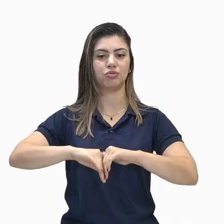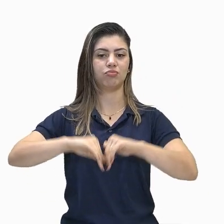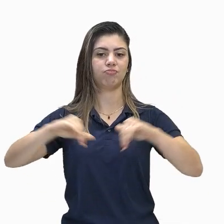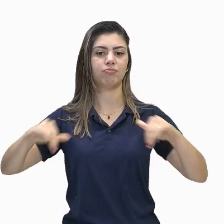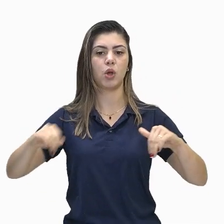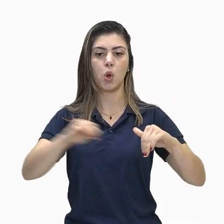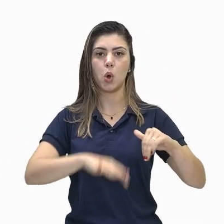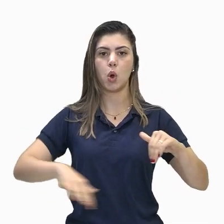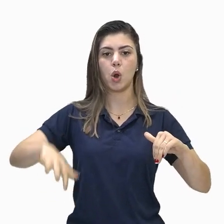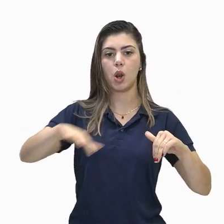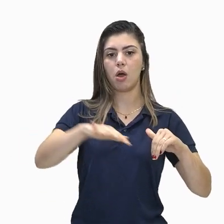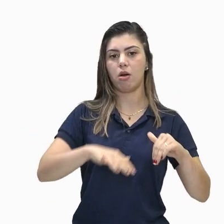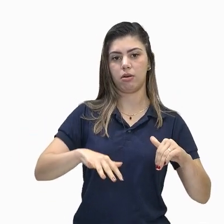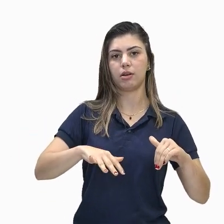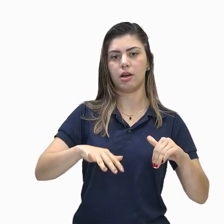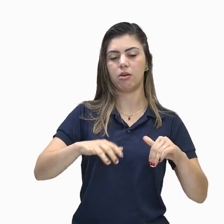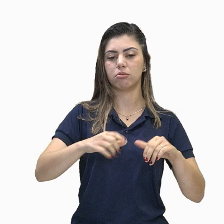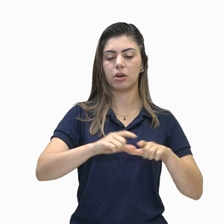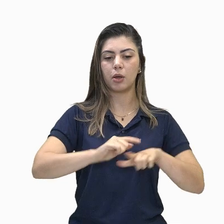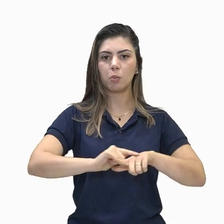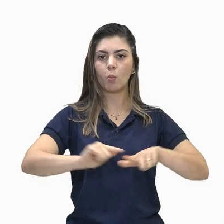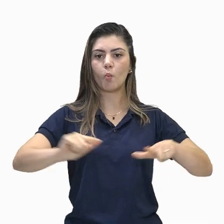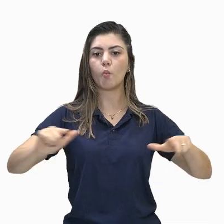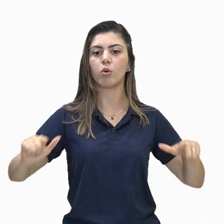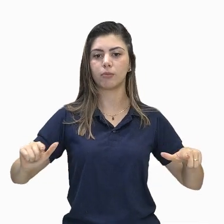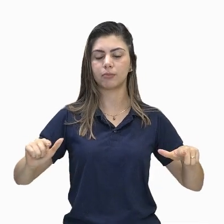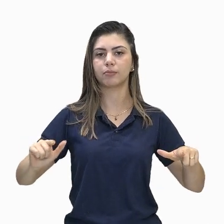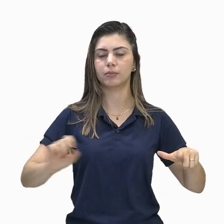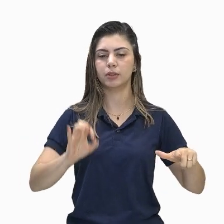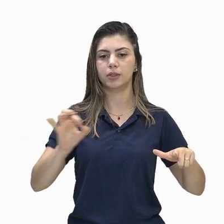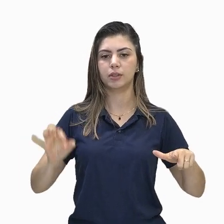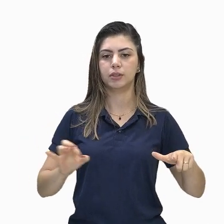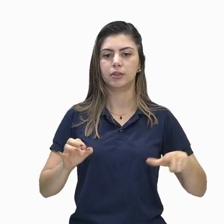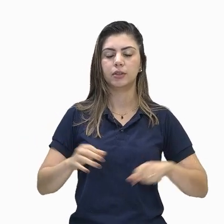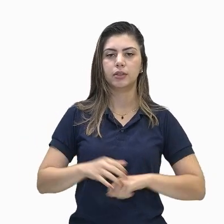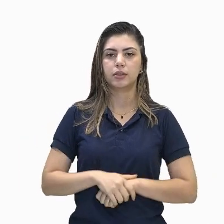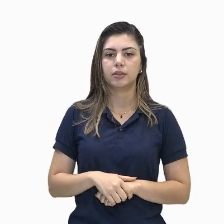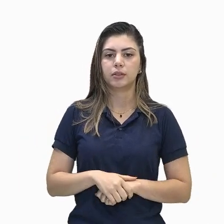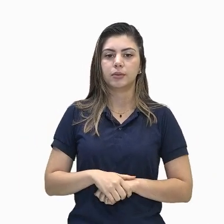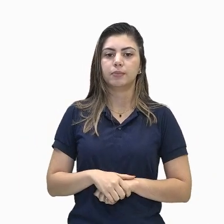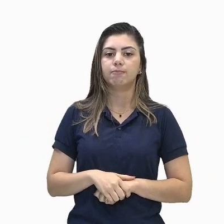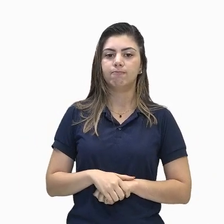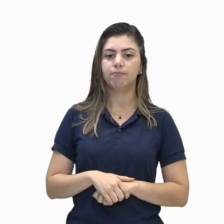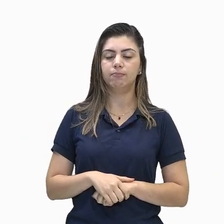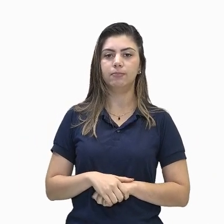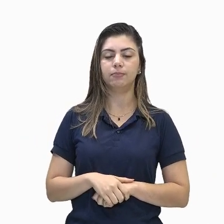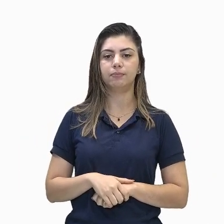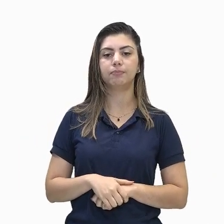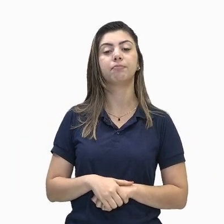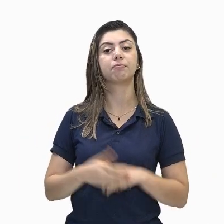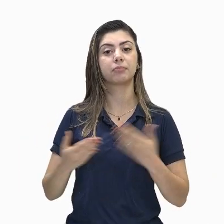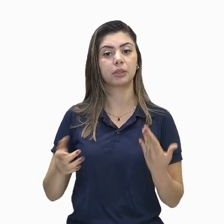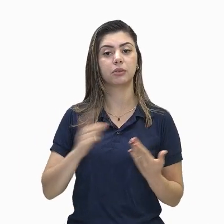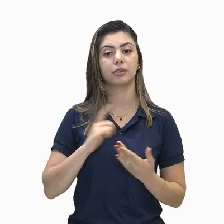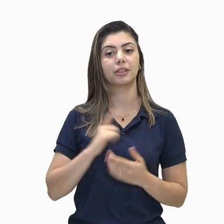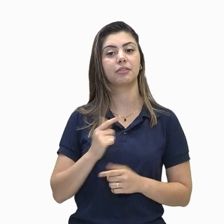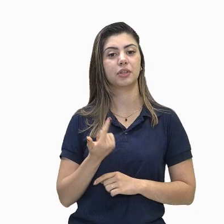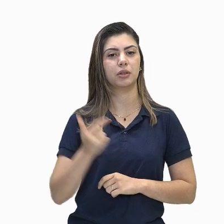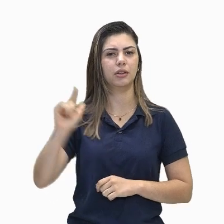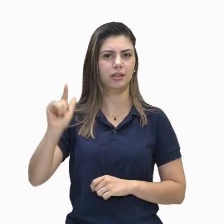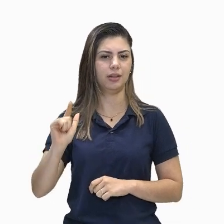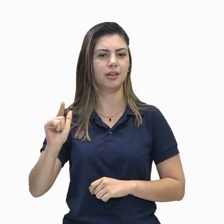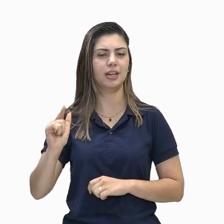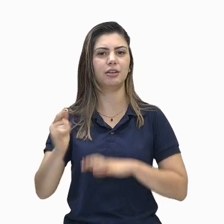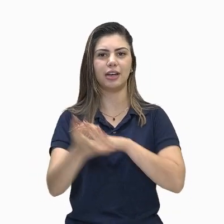pela zona desmilitarizada ali do paralelo 38. Outro conflito que ocorreu também